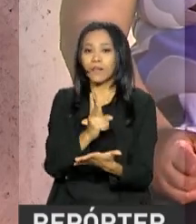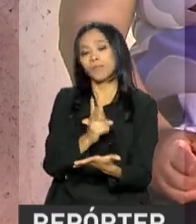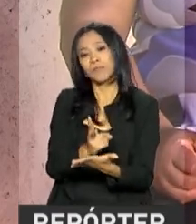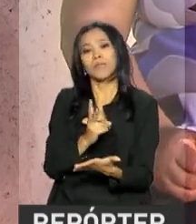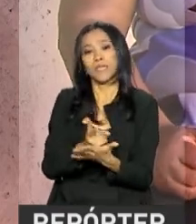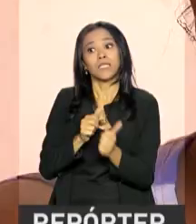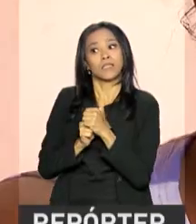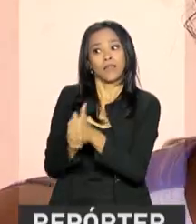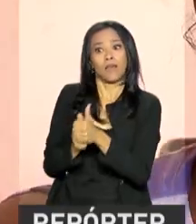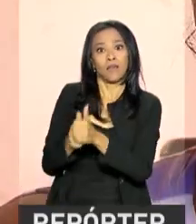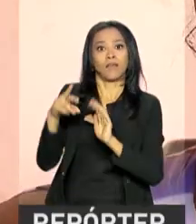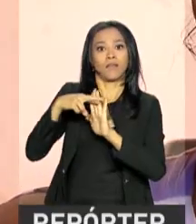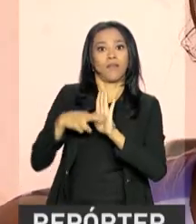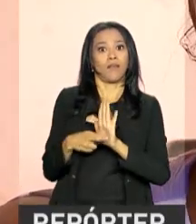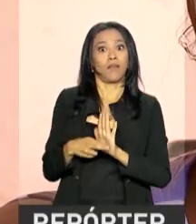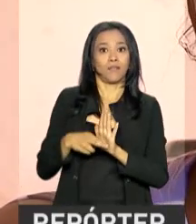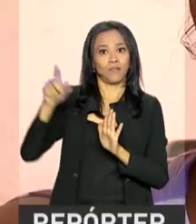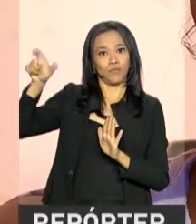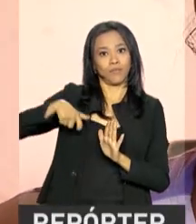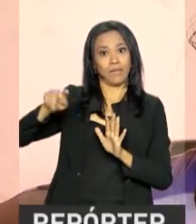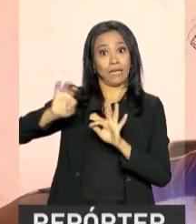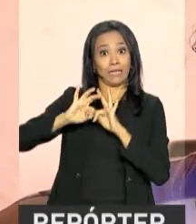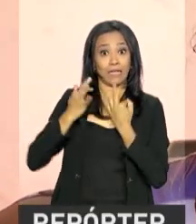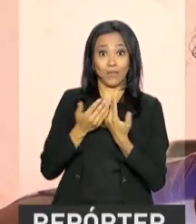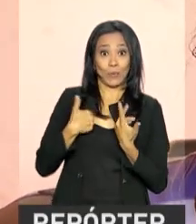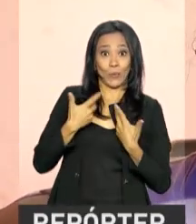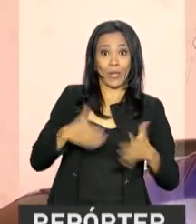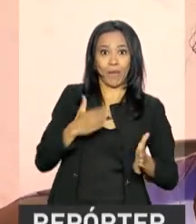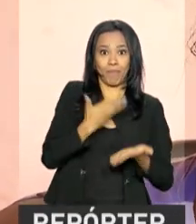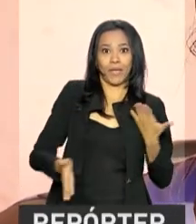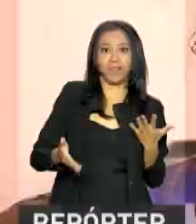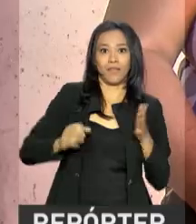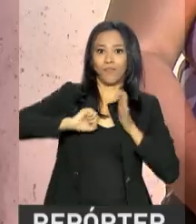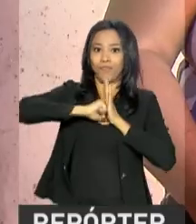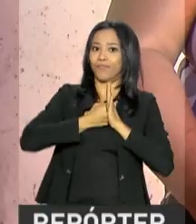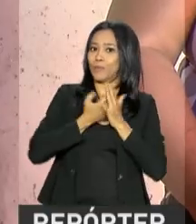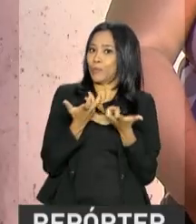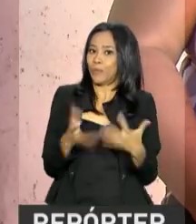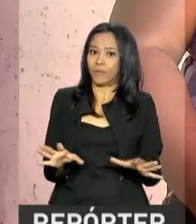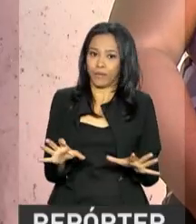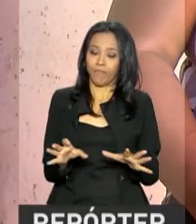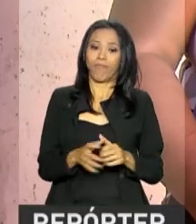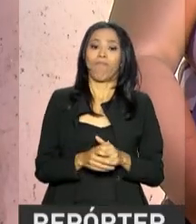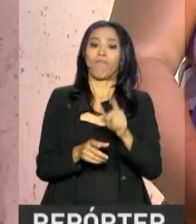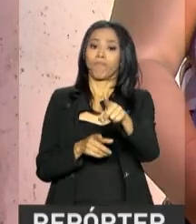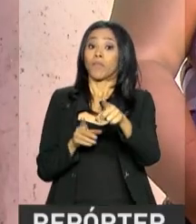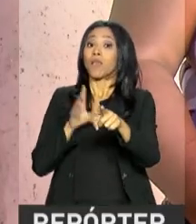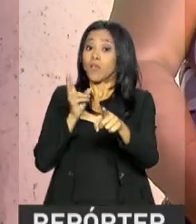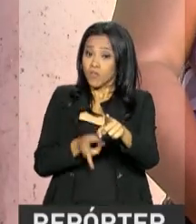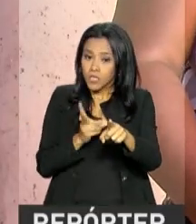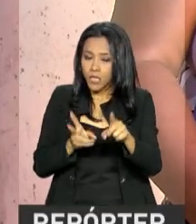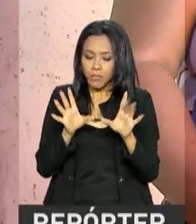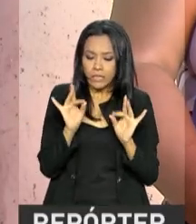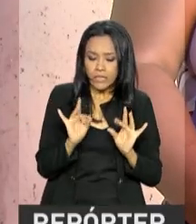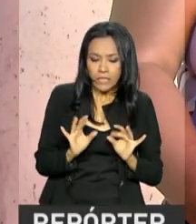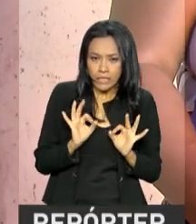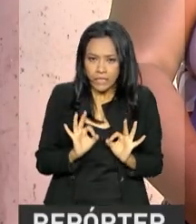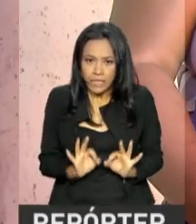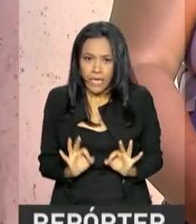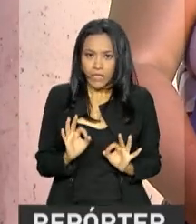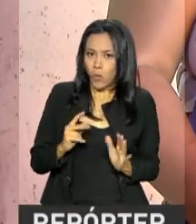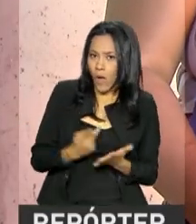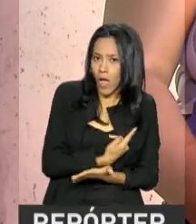pelo programa ela não quer correr o risco de ter o benefício suspenso quando os três na escola e eu faço direitinho não